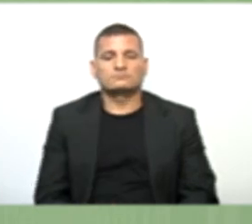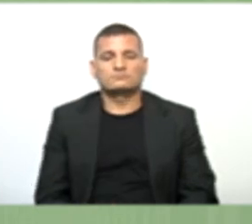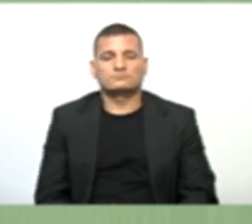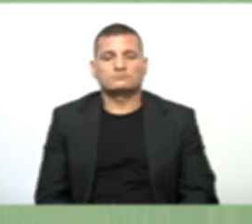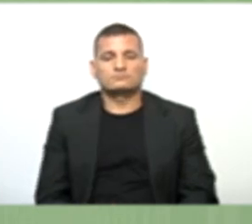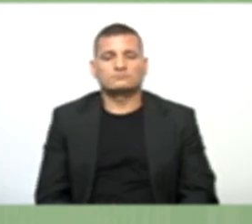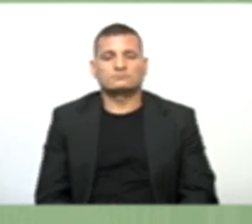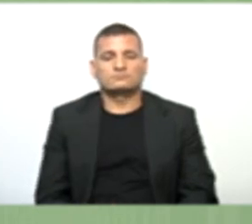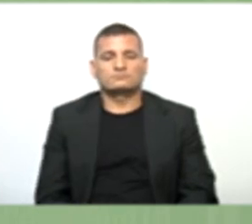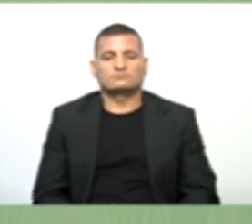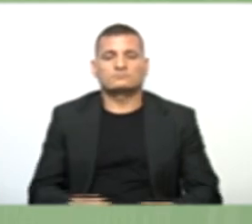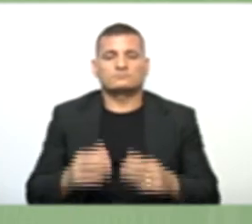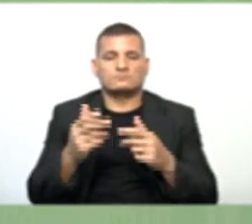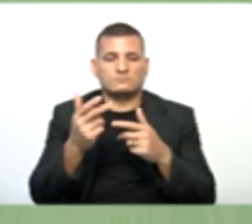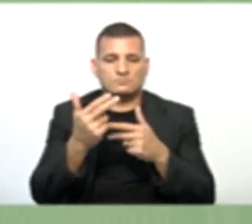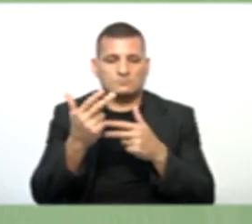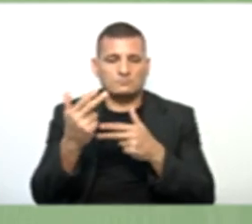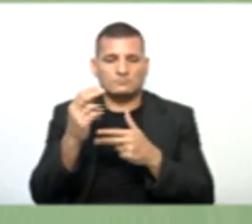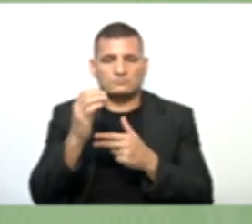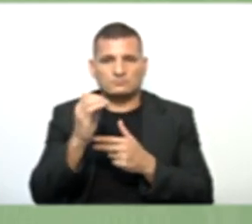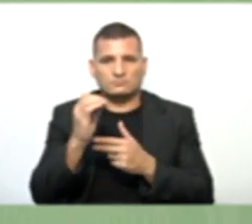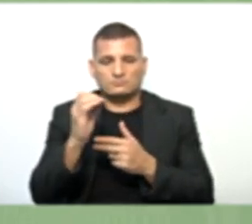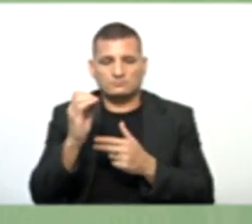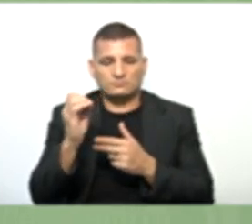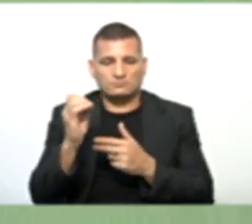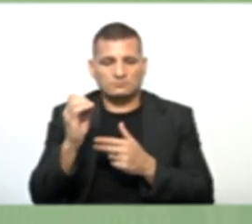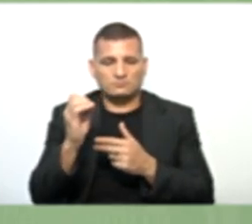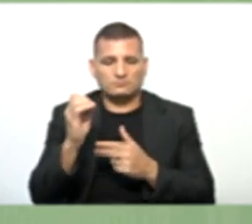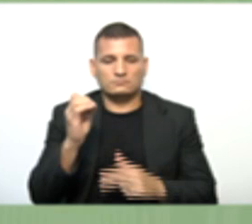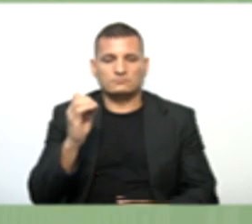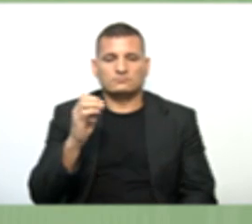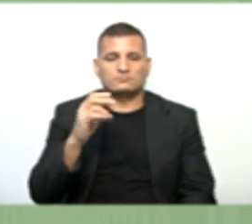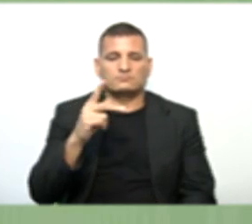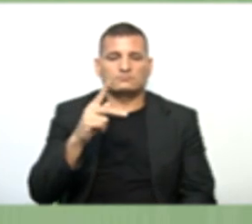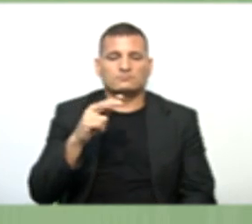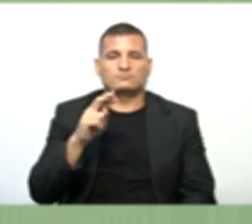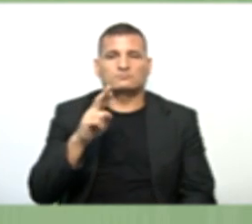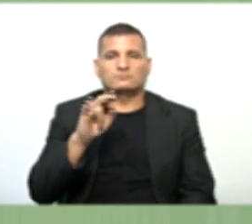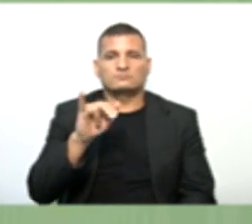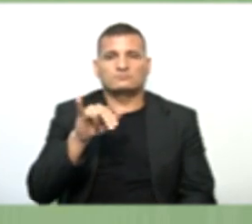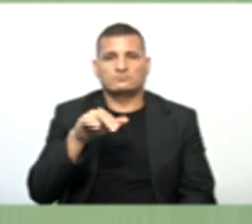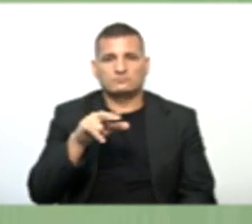igual a zero, então print